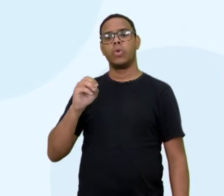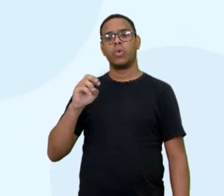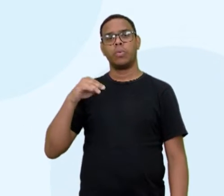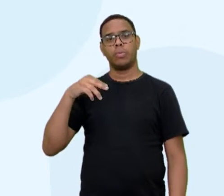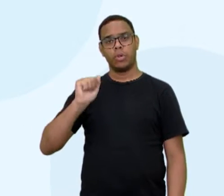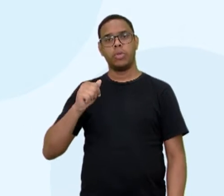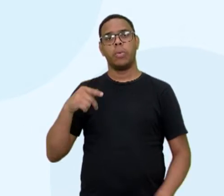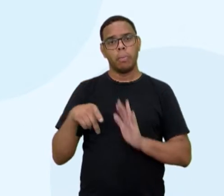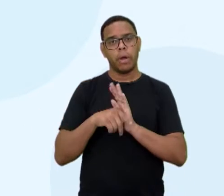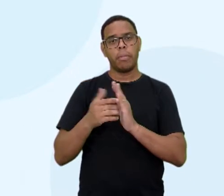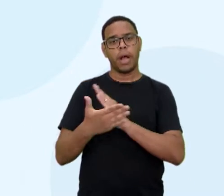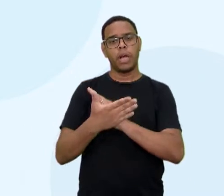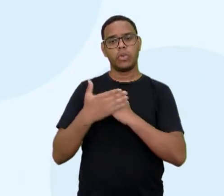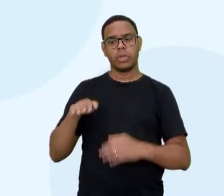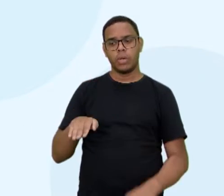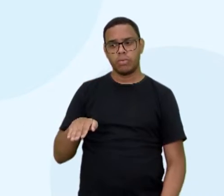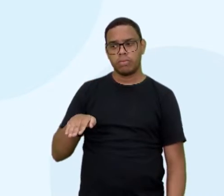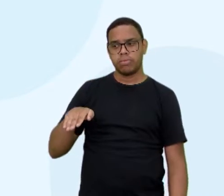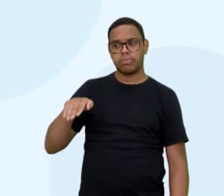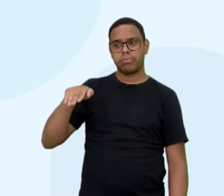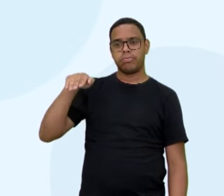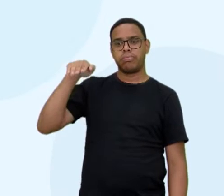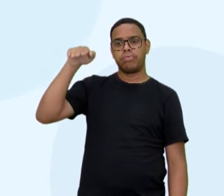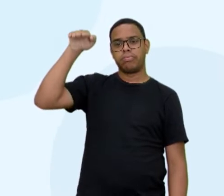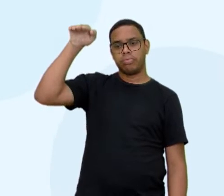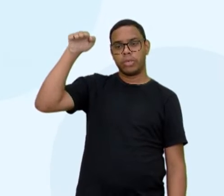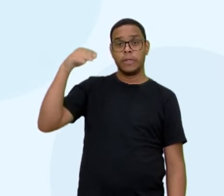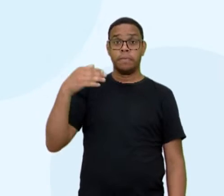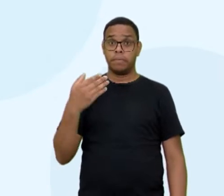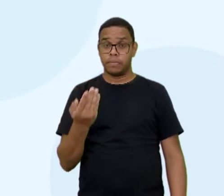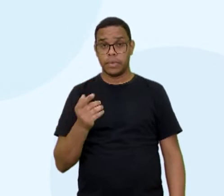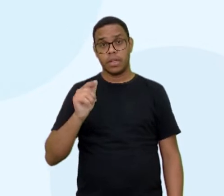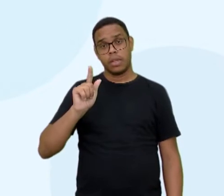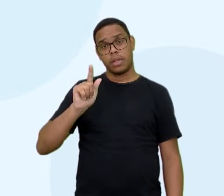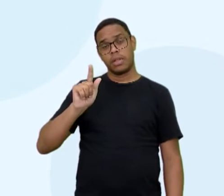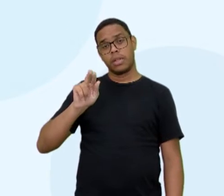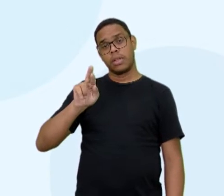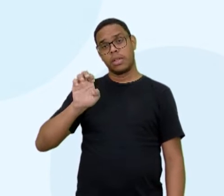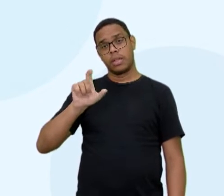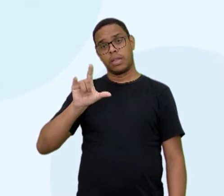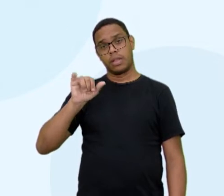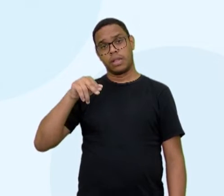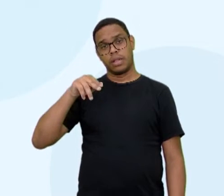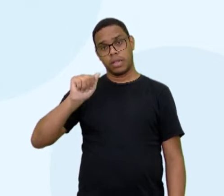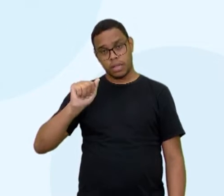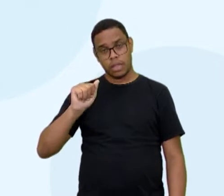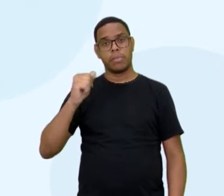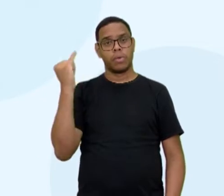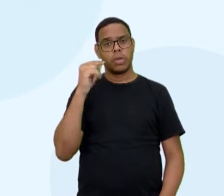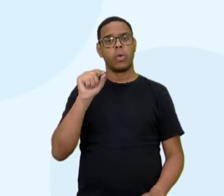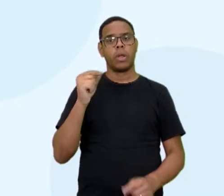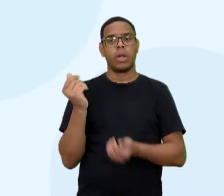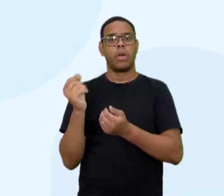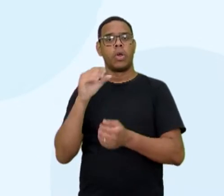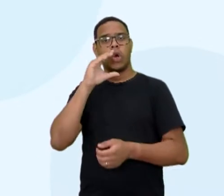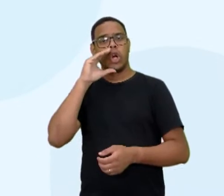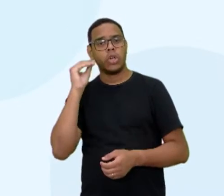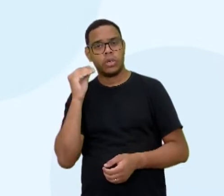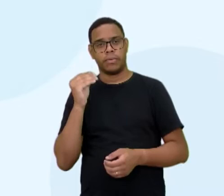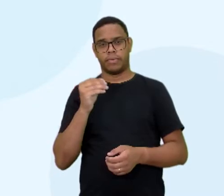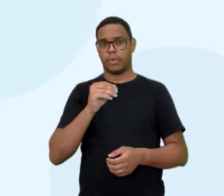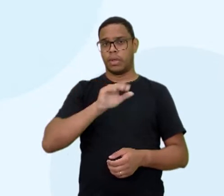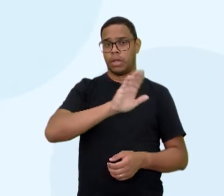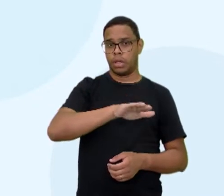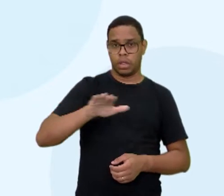isso é importante, a grelina é super importante para aqueles, né, indivíduos lá, os adolescentes, as